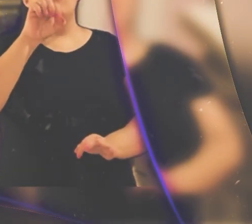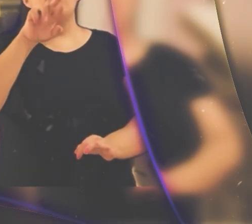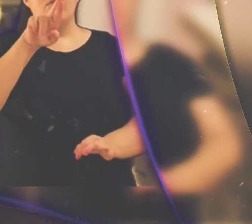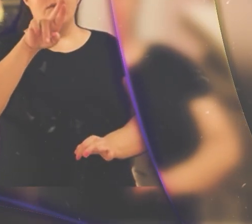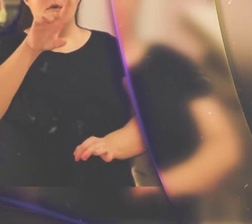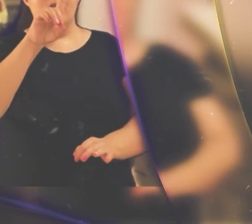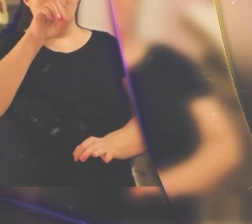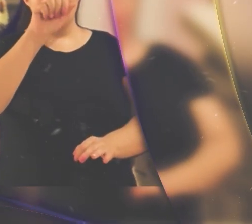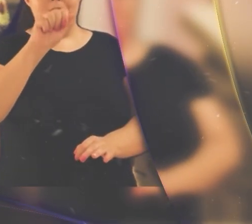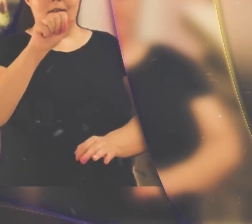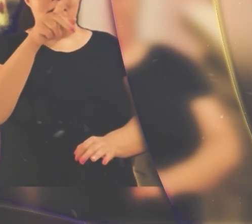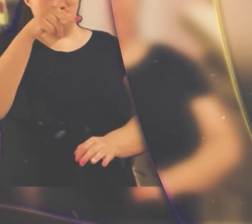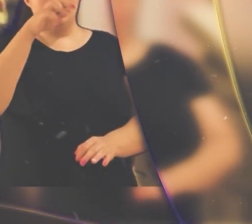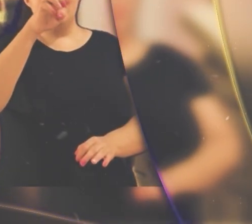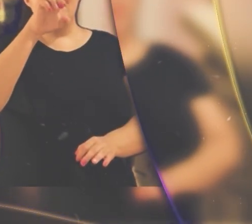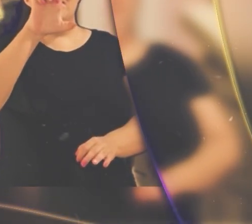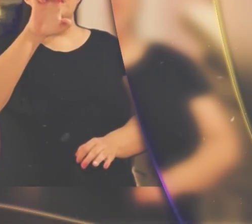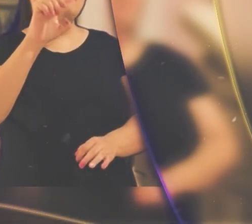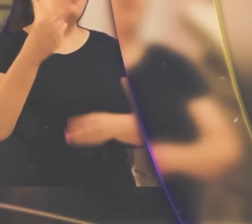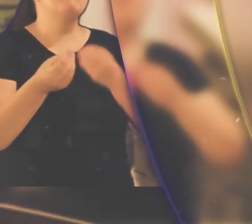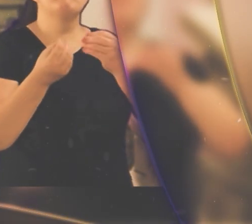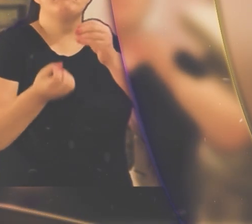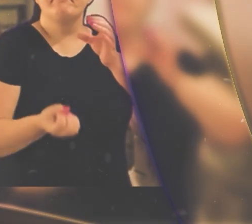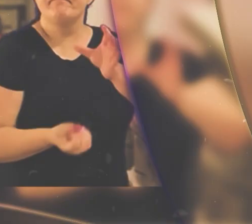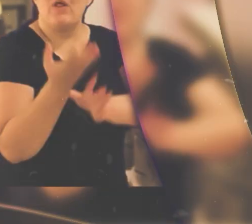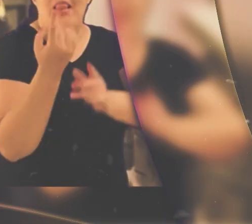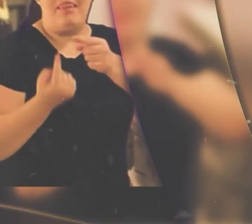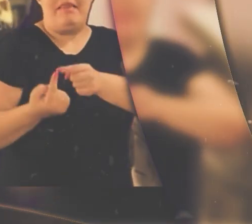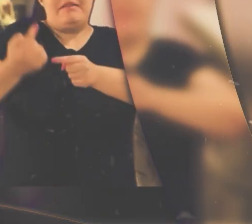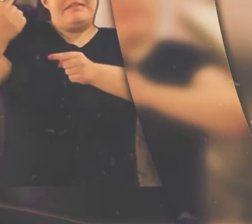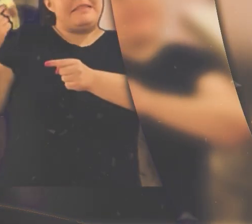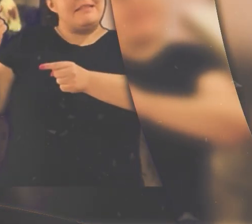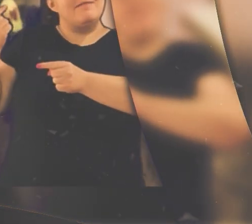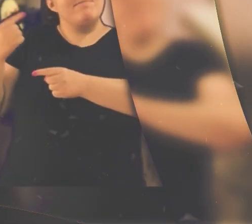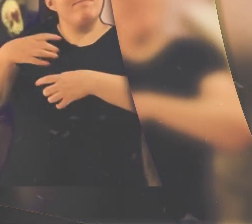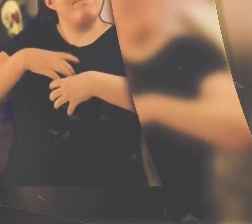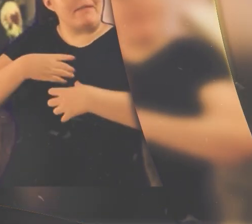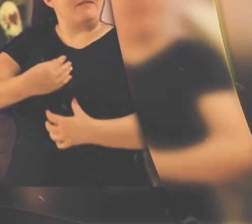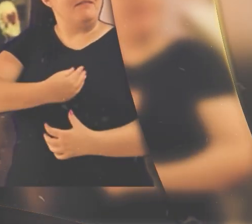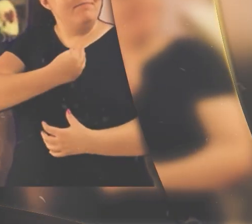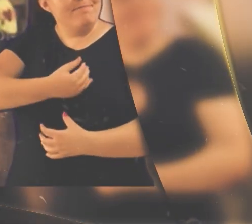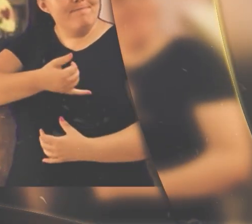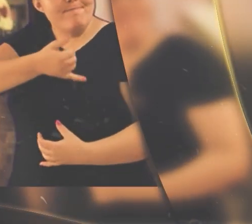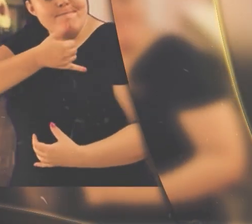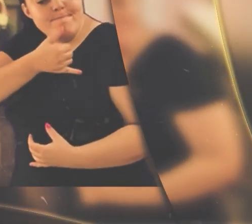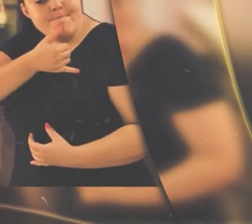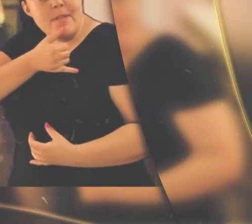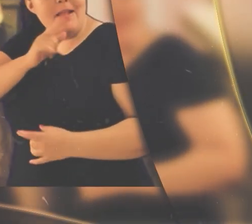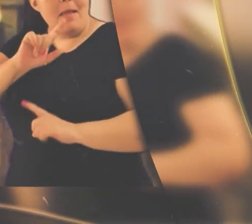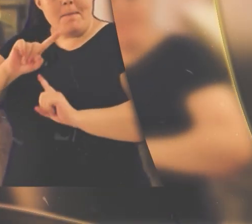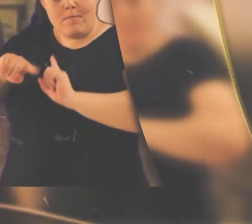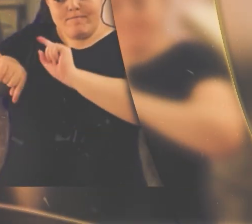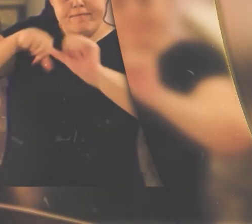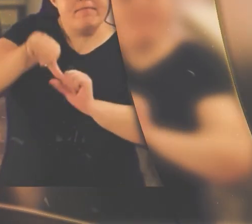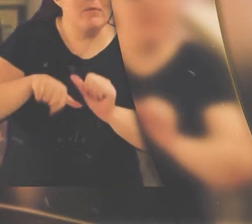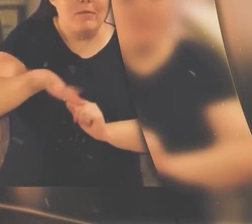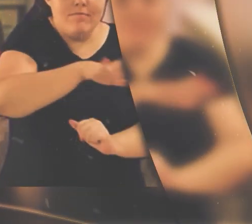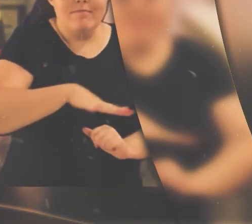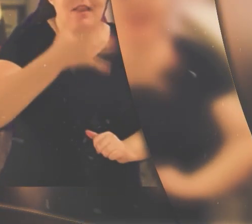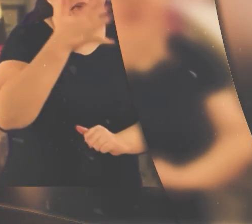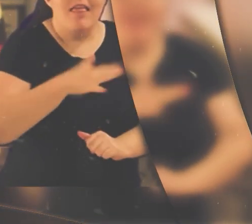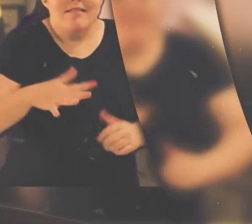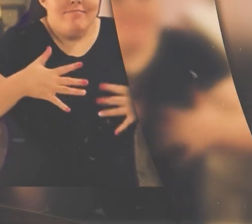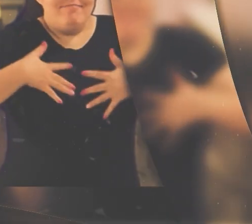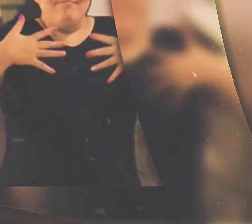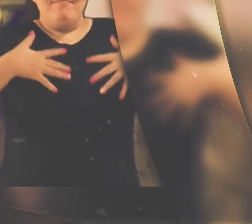da Pele, ele surgiu de uma história assim triste que na realidade se tornou uma alegria para milhares de